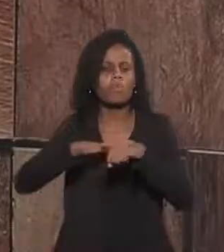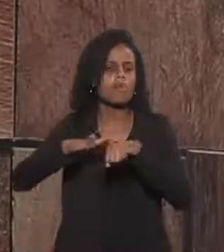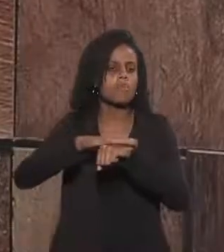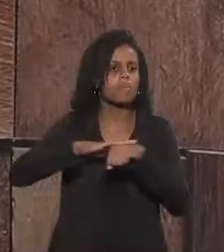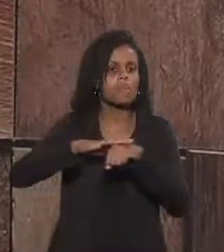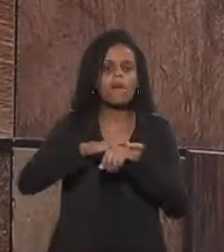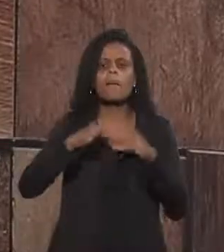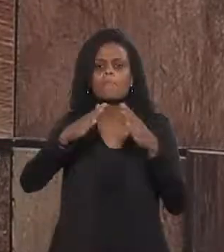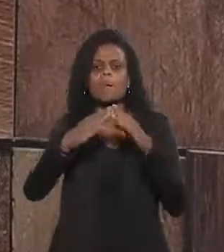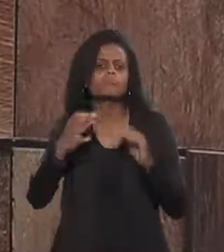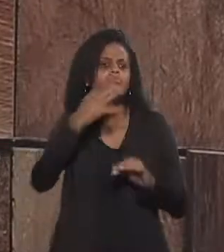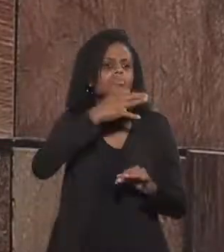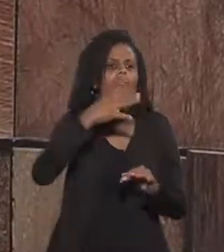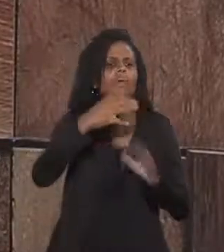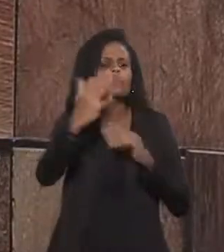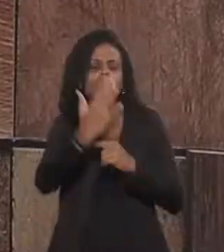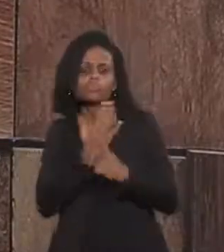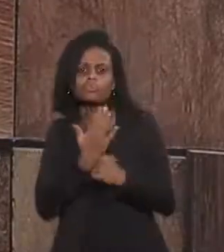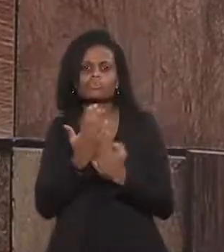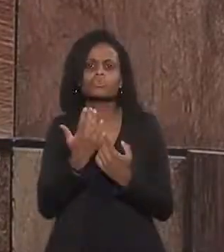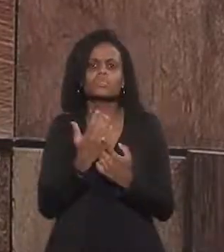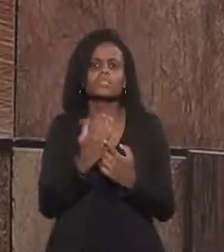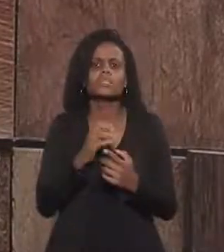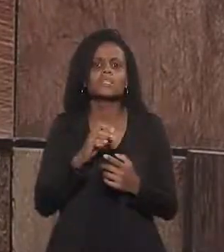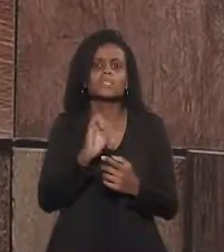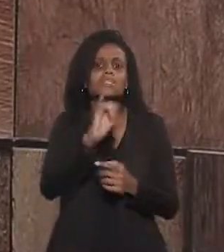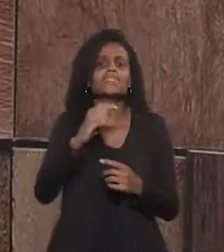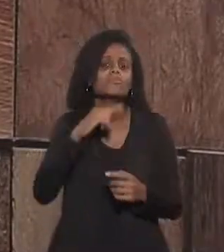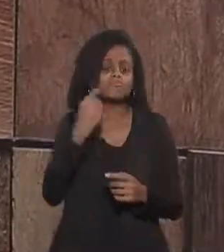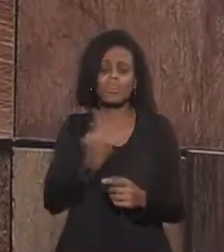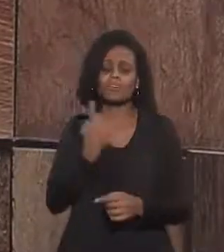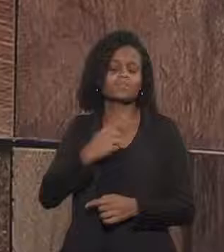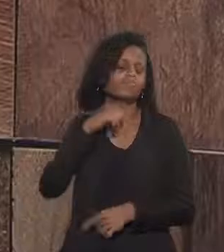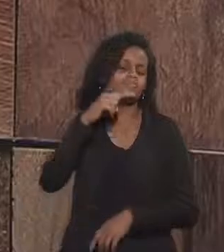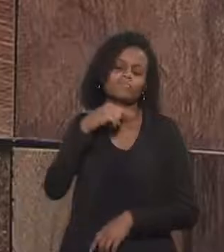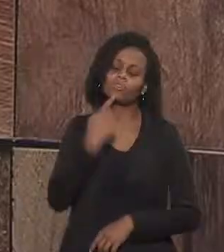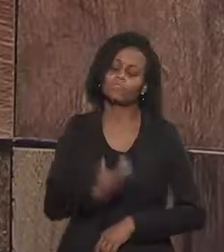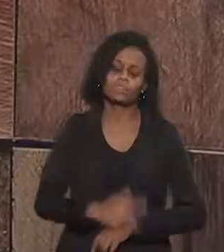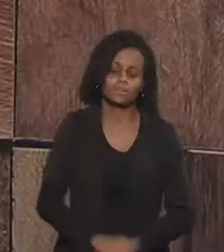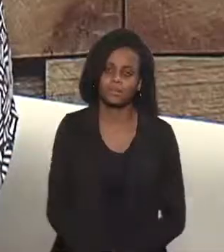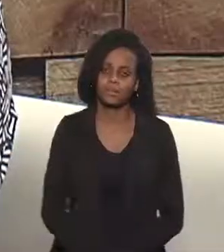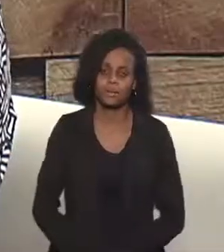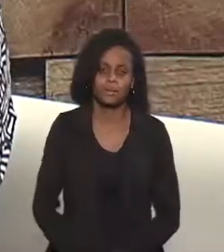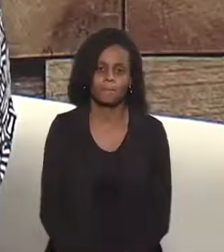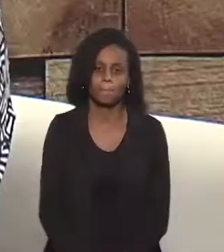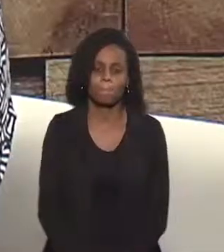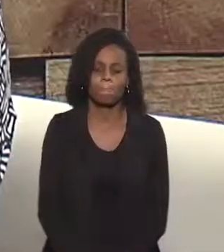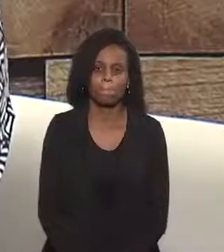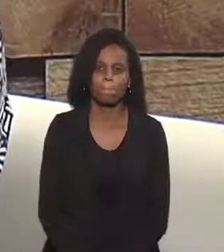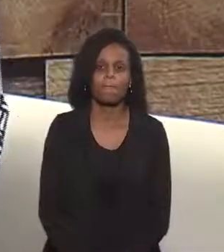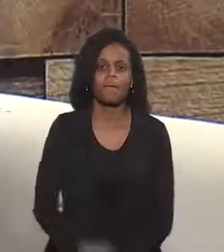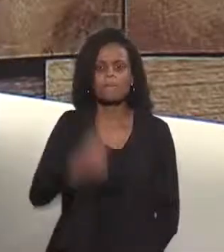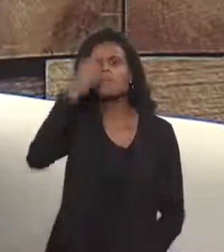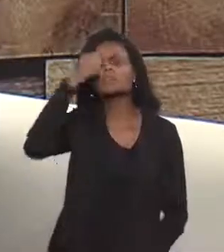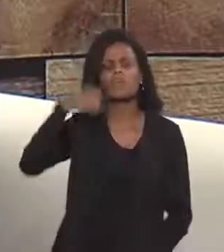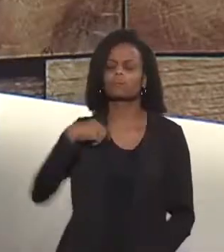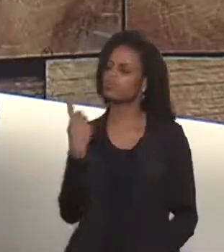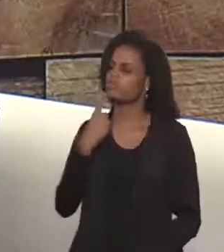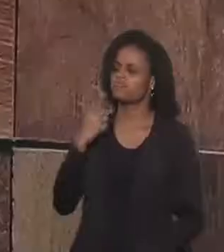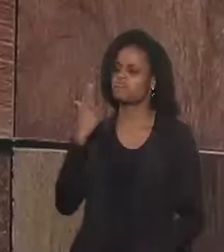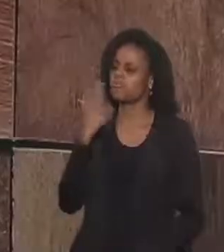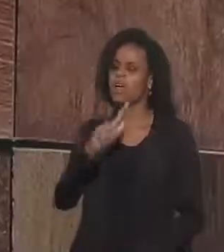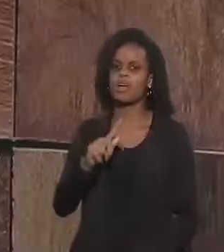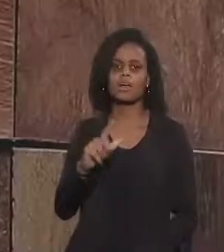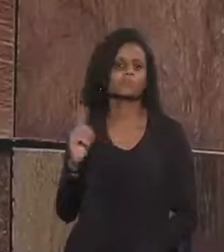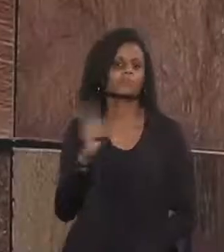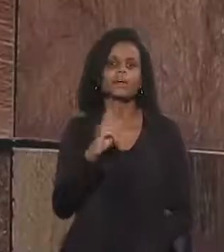mundo se comunica e pede opinião, entendeu? Senão você não consegue nada. Buscando se aprimorar e evoluir, né? Pensando que você